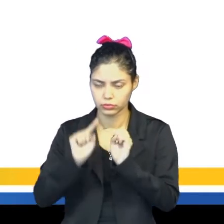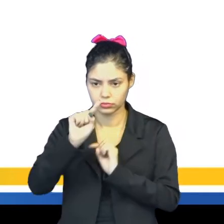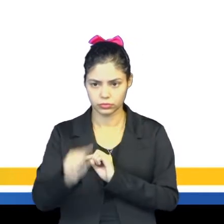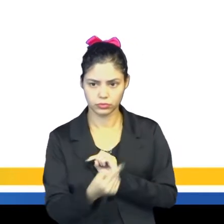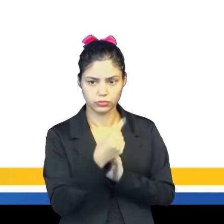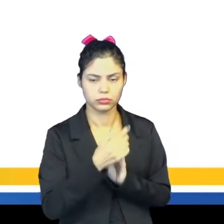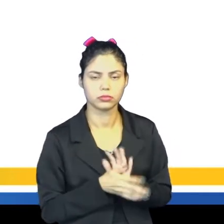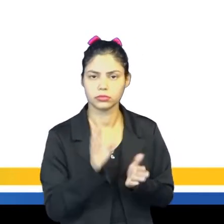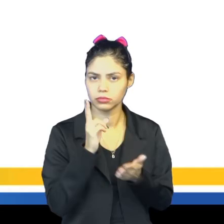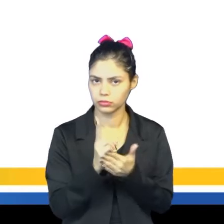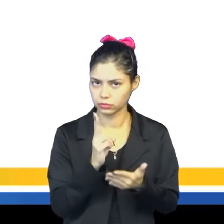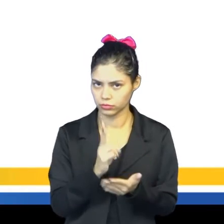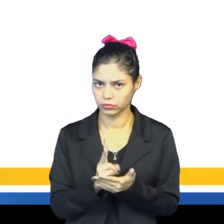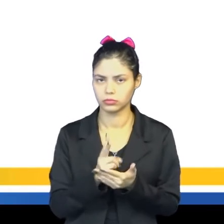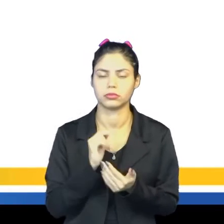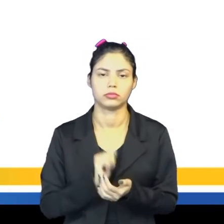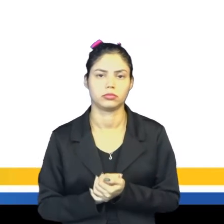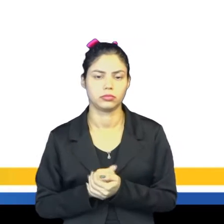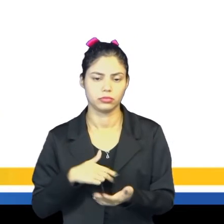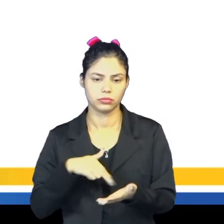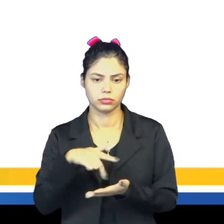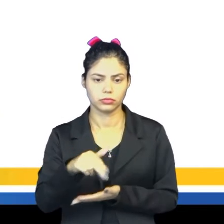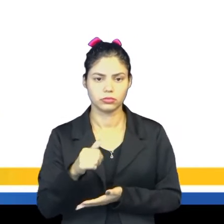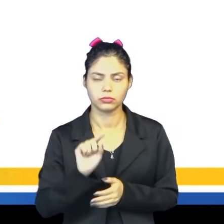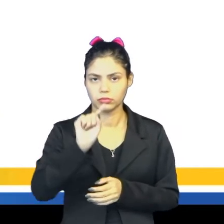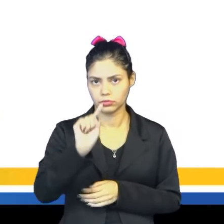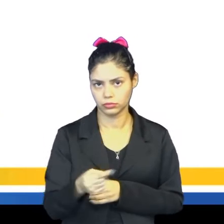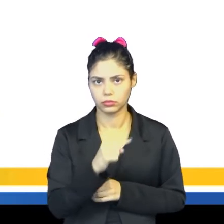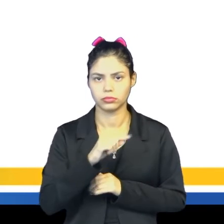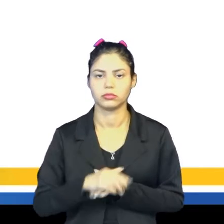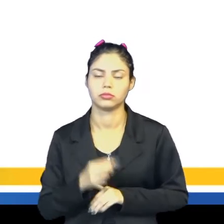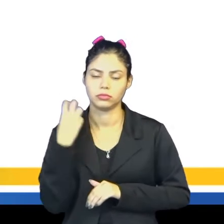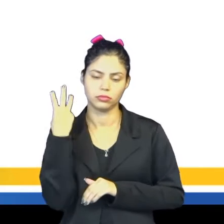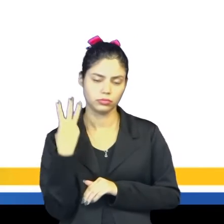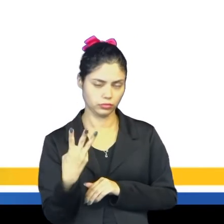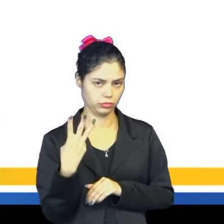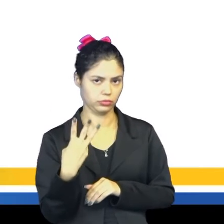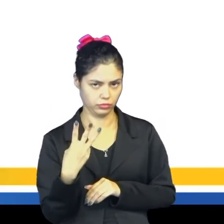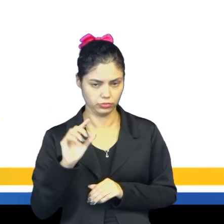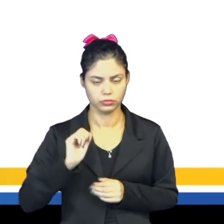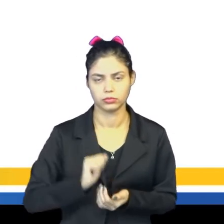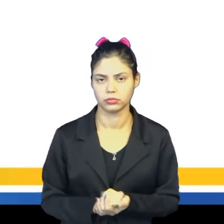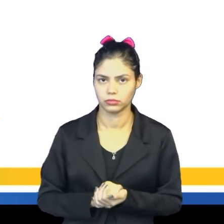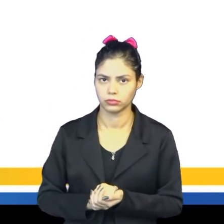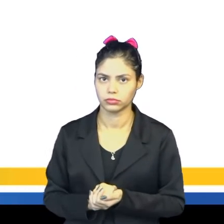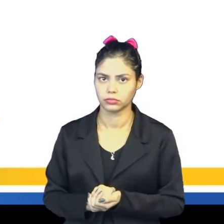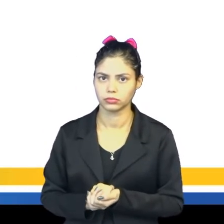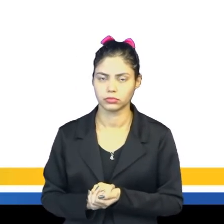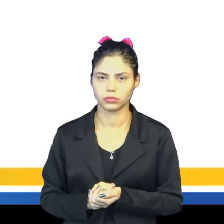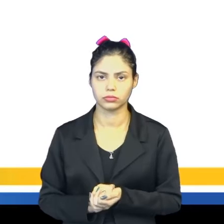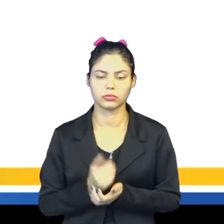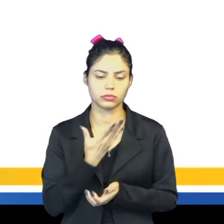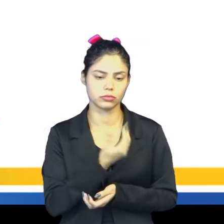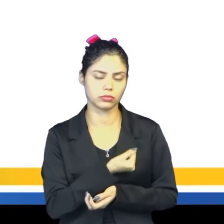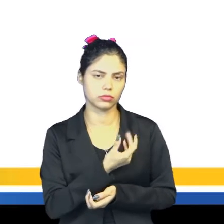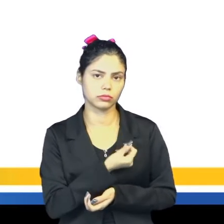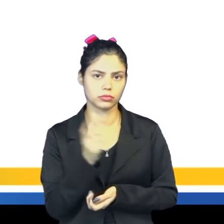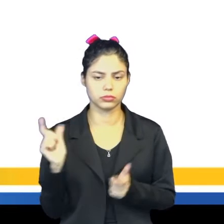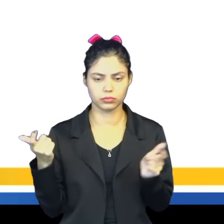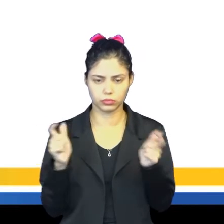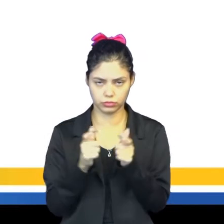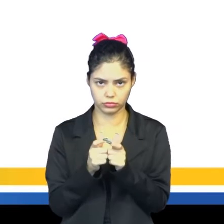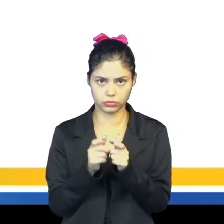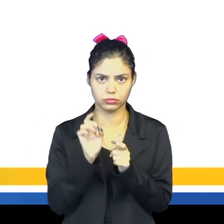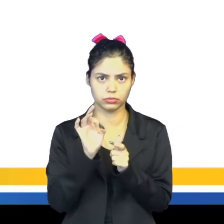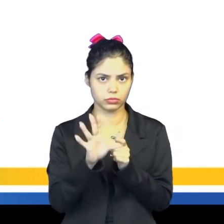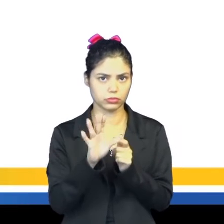por 1000 é o mesmo que andar com a vírgula 3 casas diminuindo o número. Foi